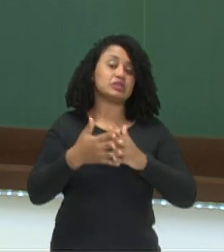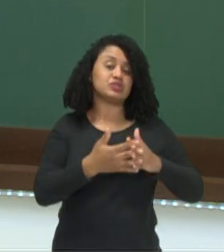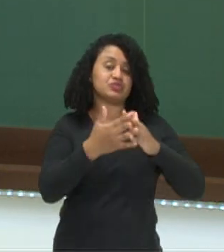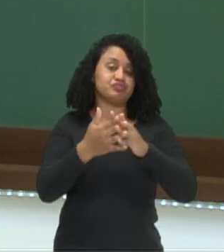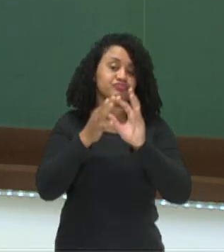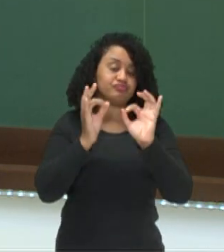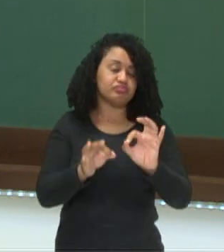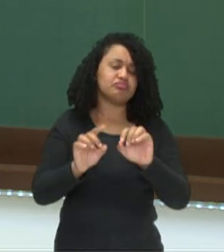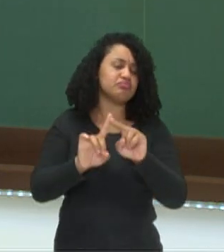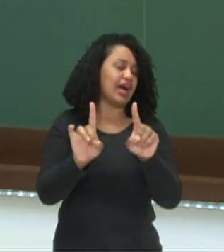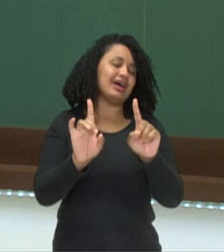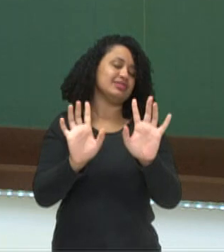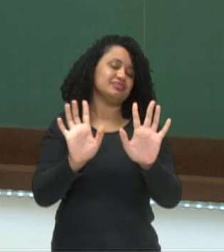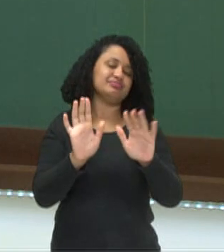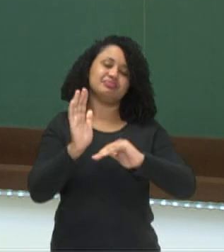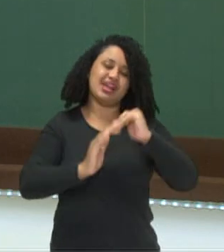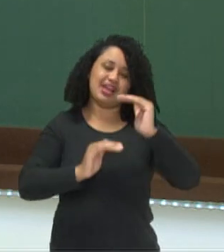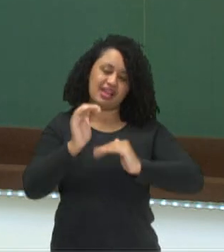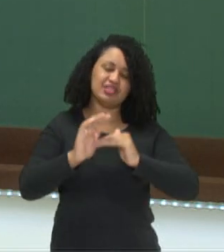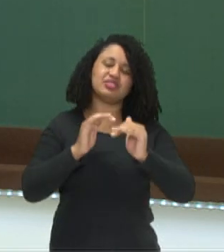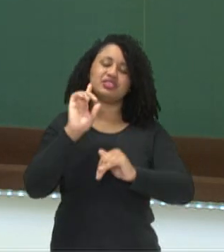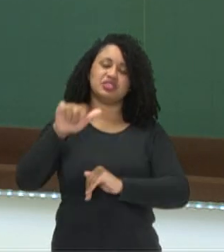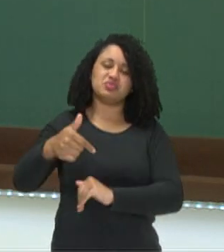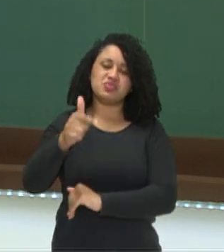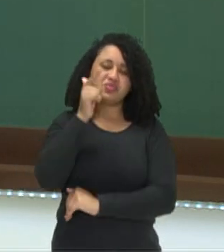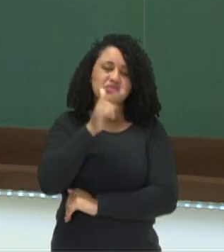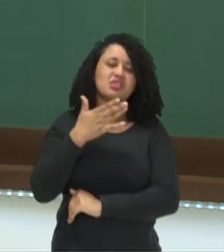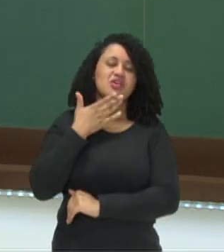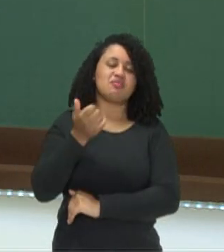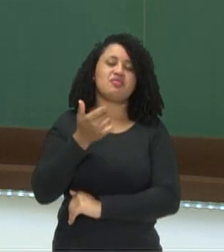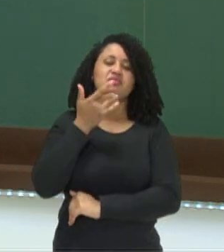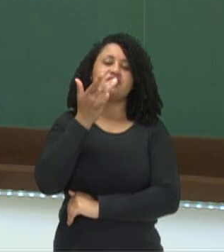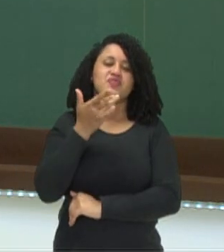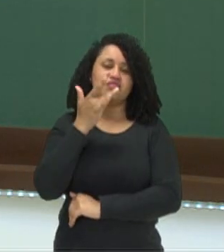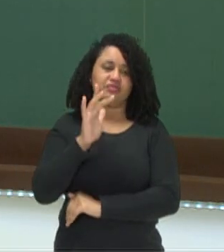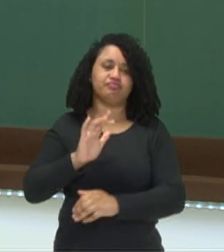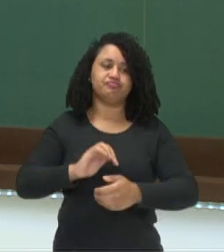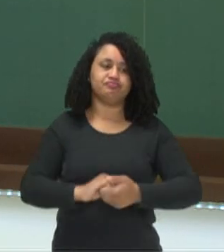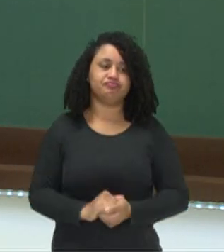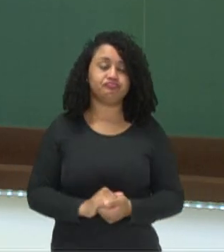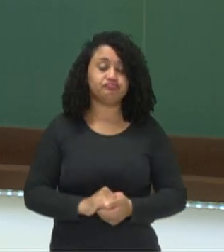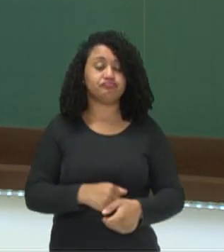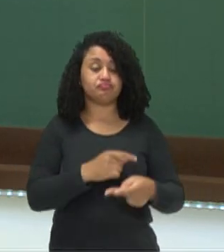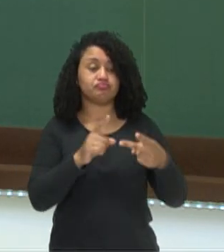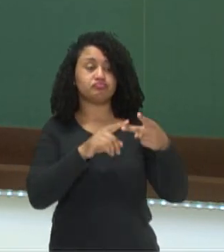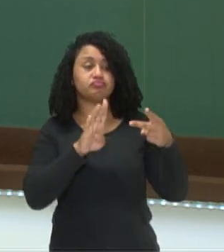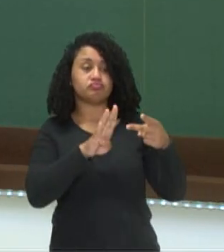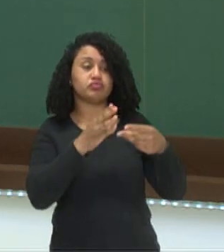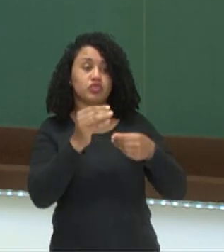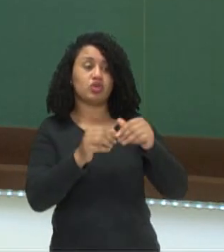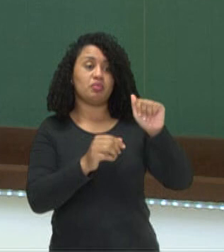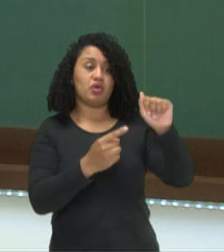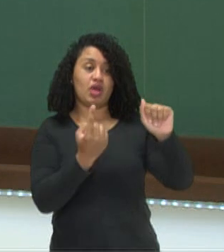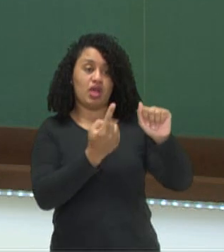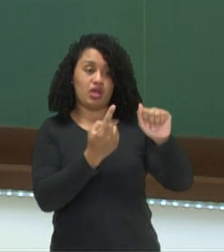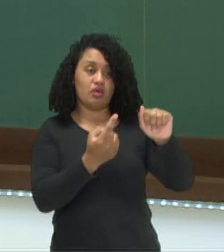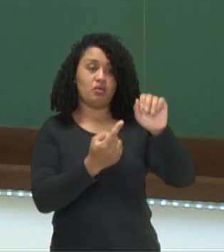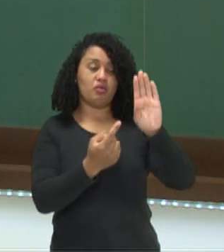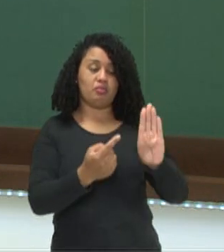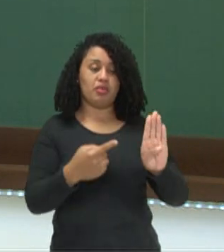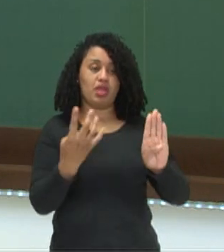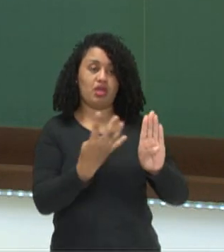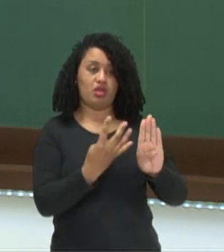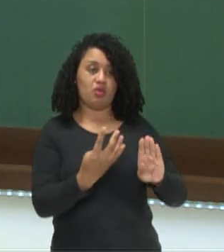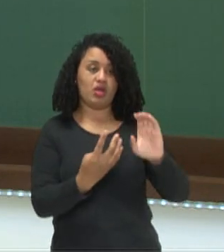fica? Mas é só prática, tá bom? Você vai fazendo as continhas ali. E no B? O A é 1, o B